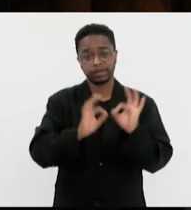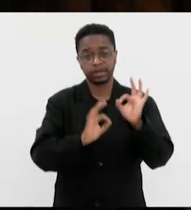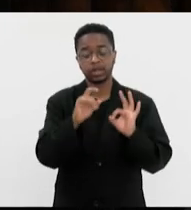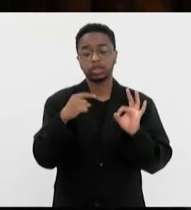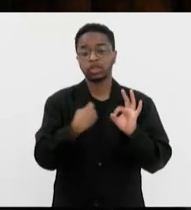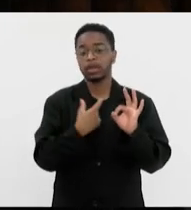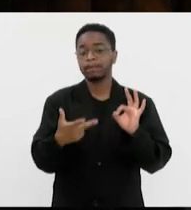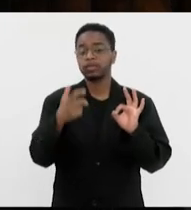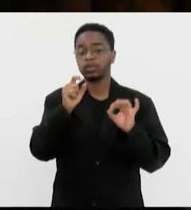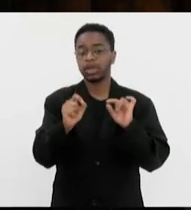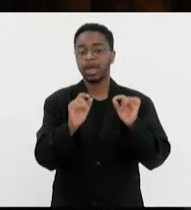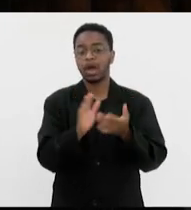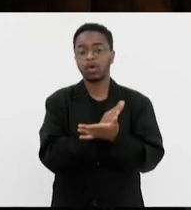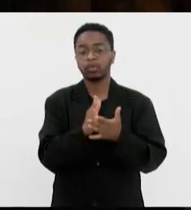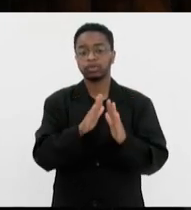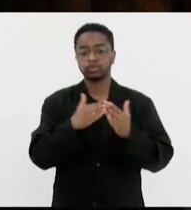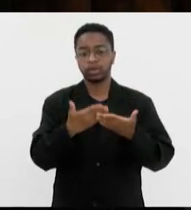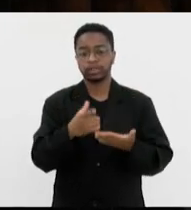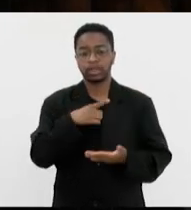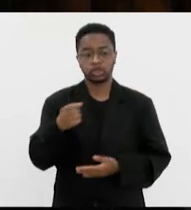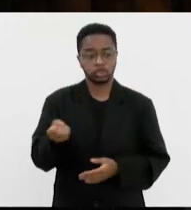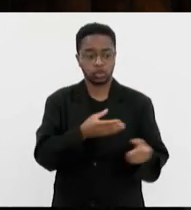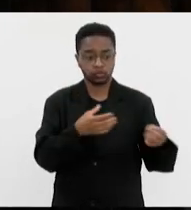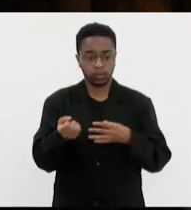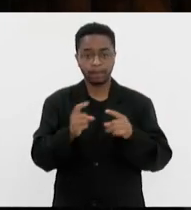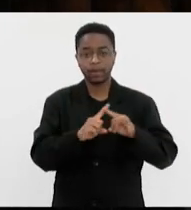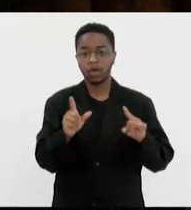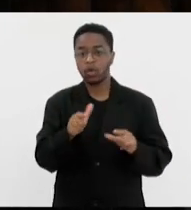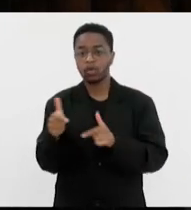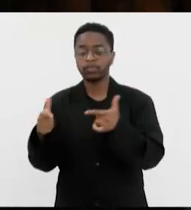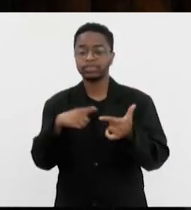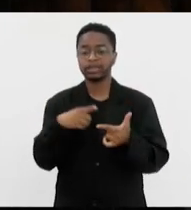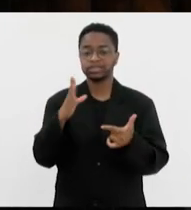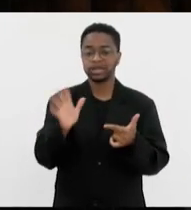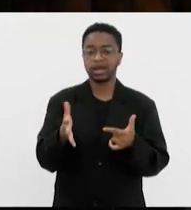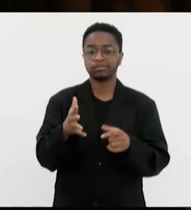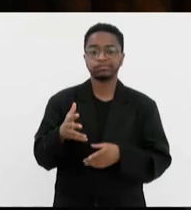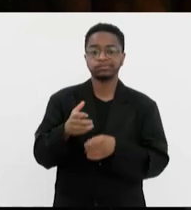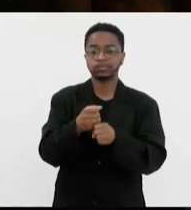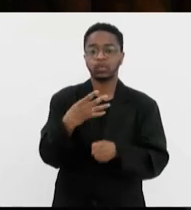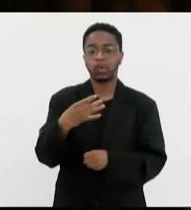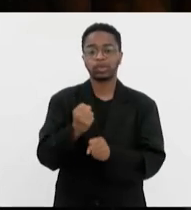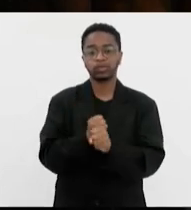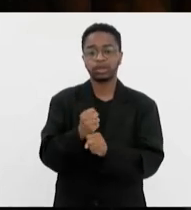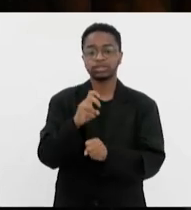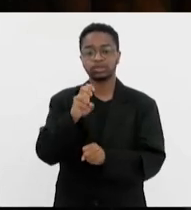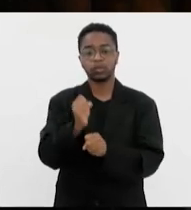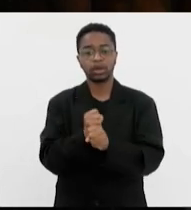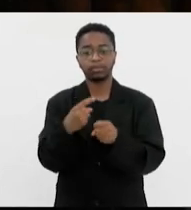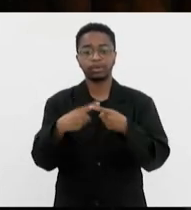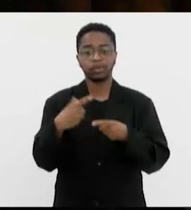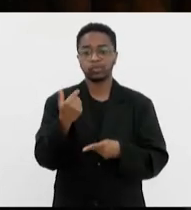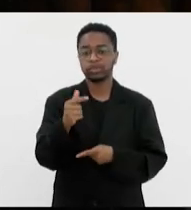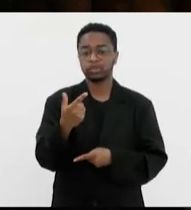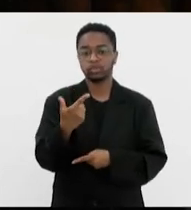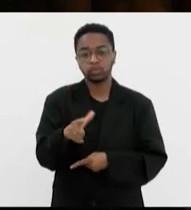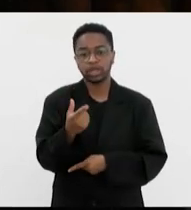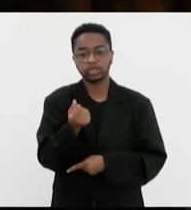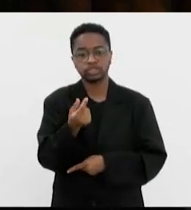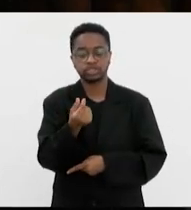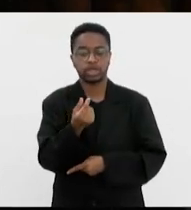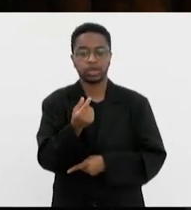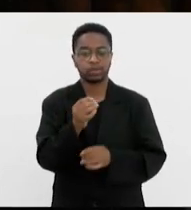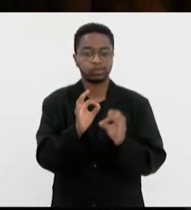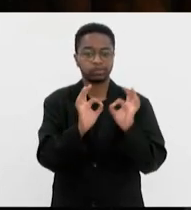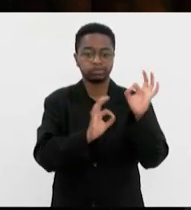os aparelhos novos, em outros aparelhos já estão completando 4, 5 anos, já estão deixando de funcionar porque não tem dinheiro para manutenção. Nesse sentido,